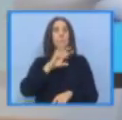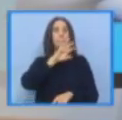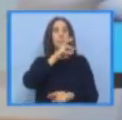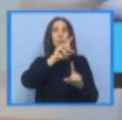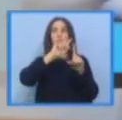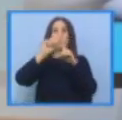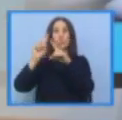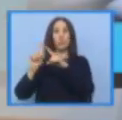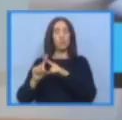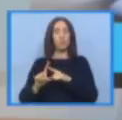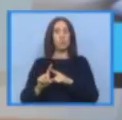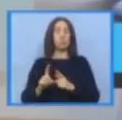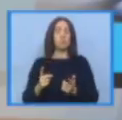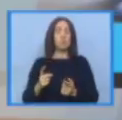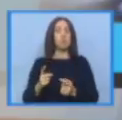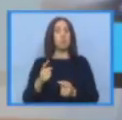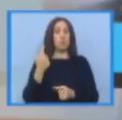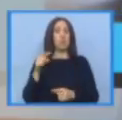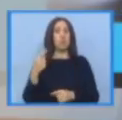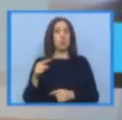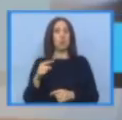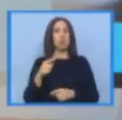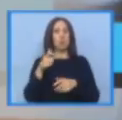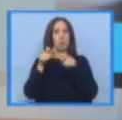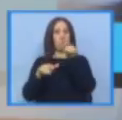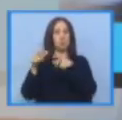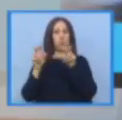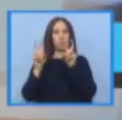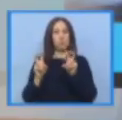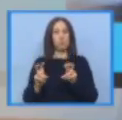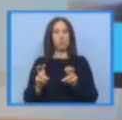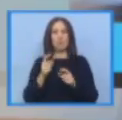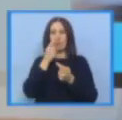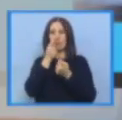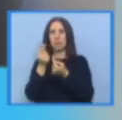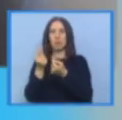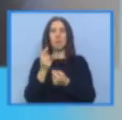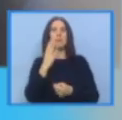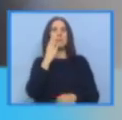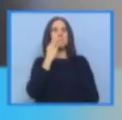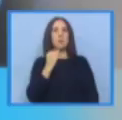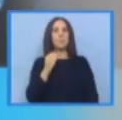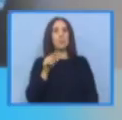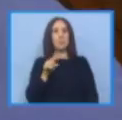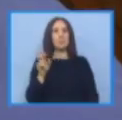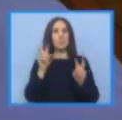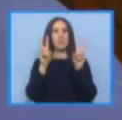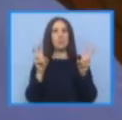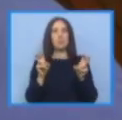países tem havido casos desse género. Acho que este